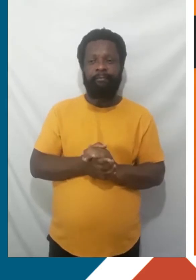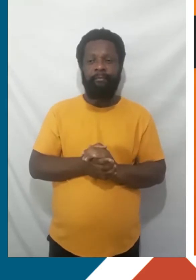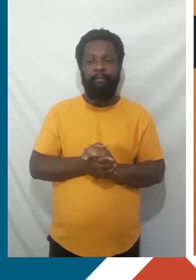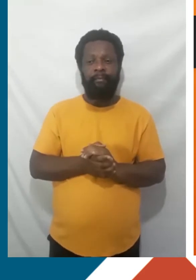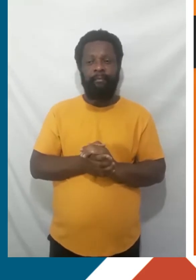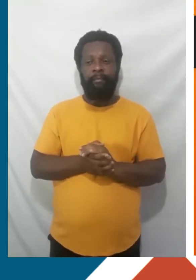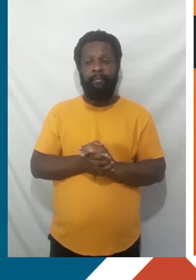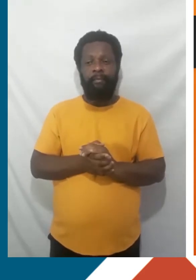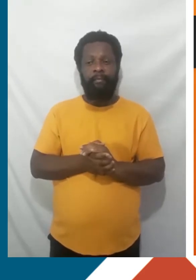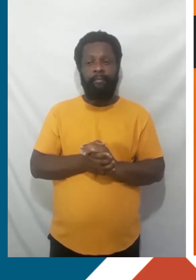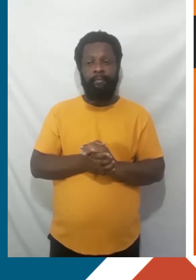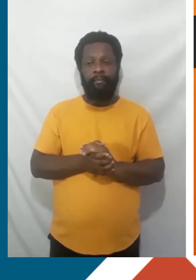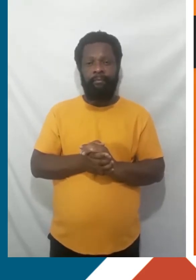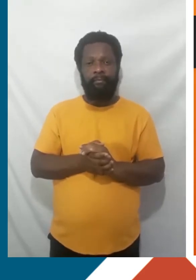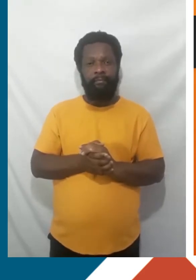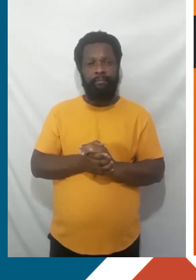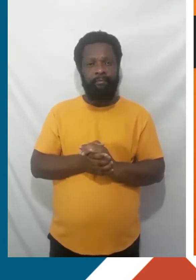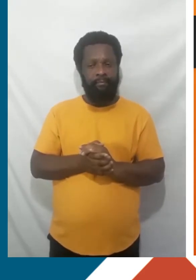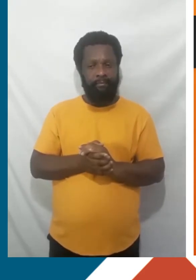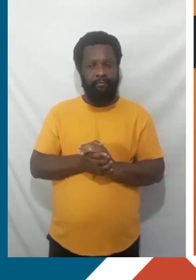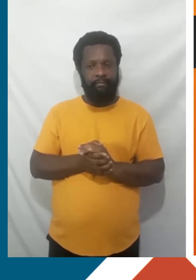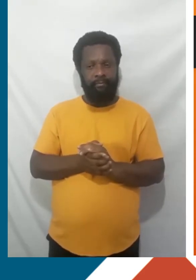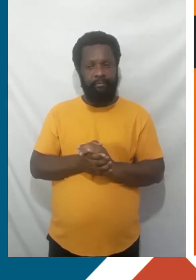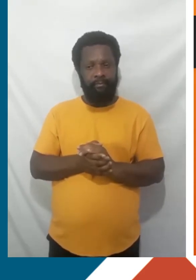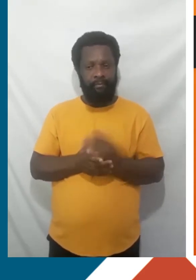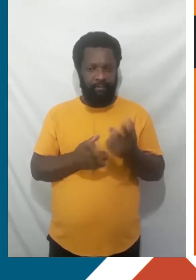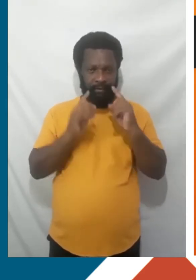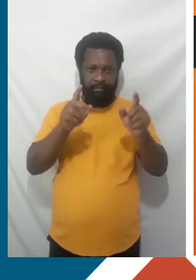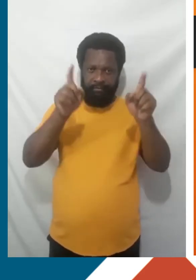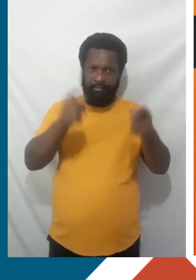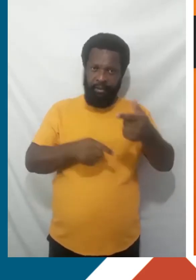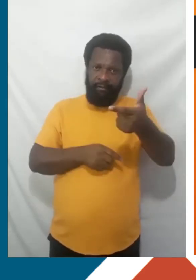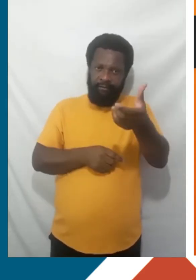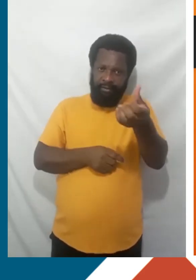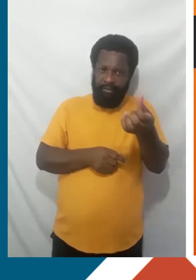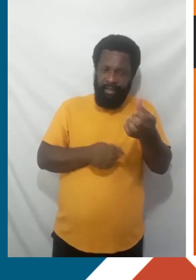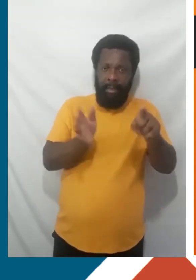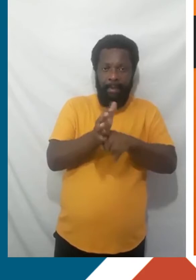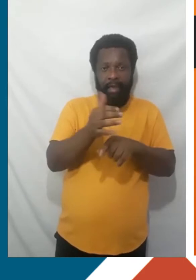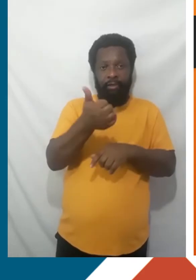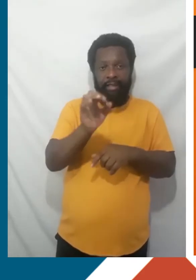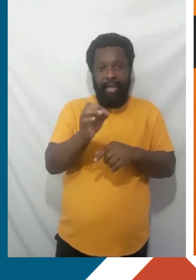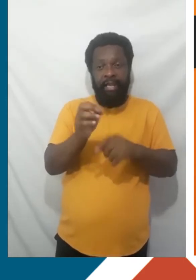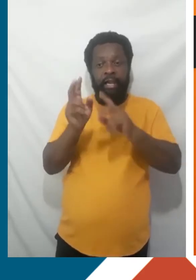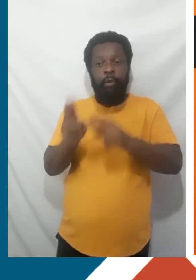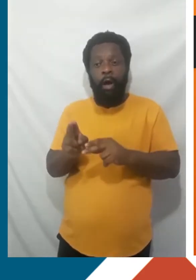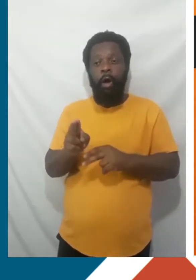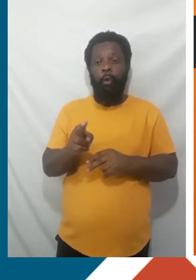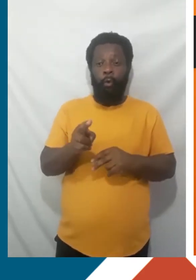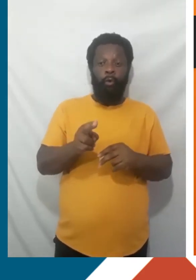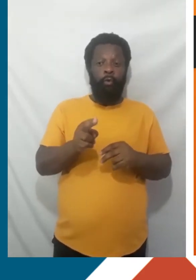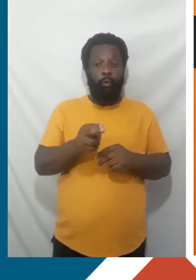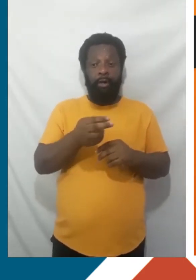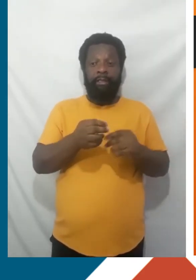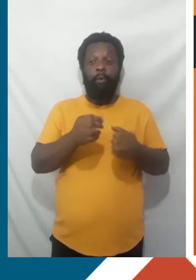cubo, e entre parênteses fica 26 menos 10, que é igual a 16, dando